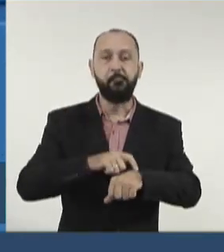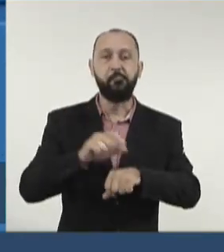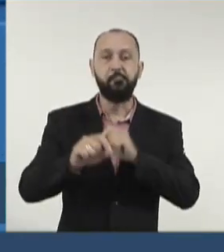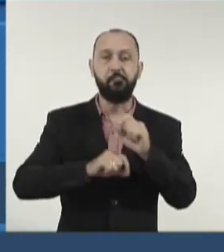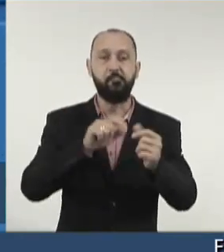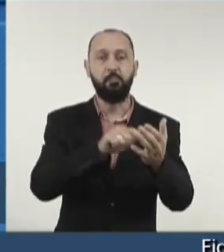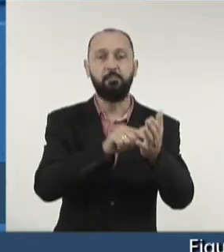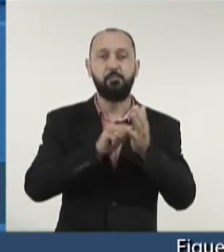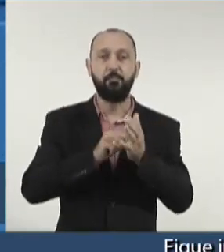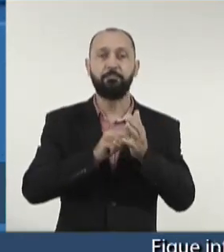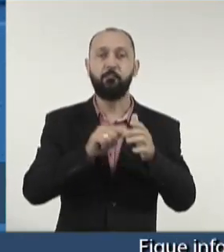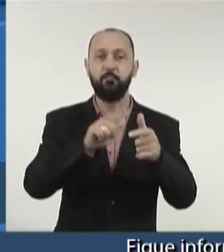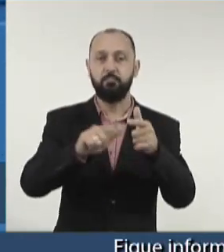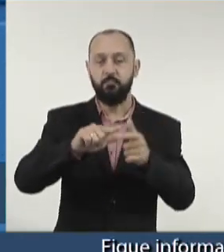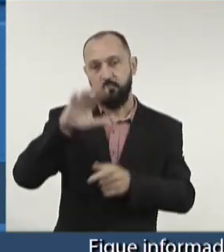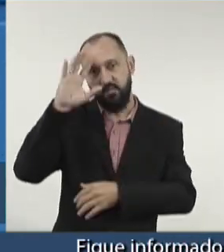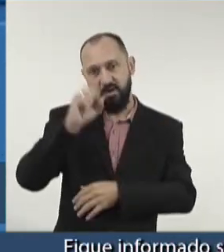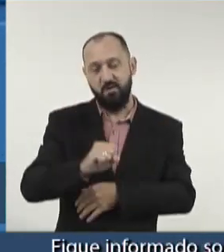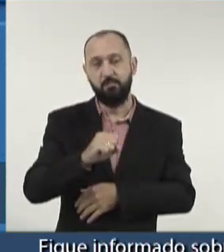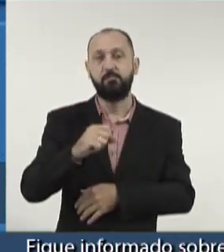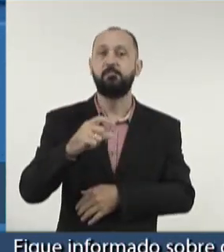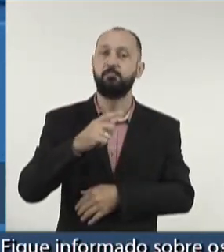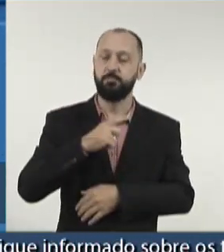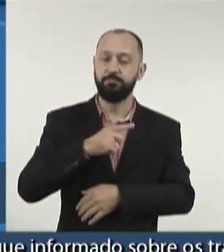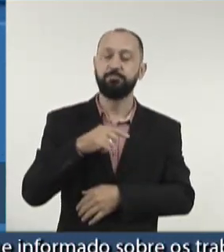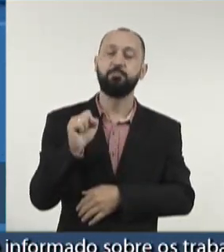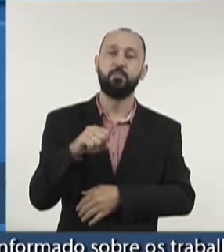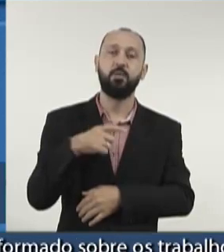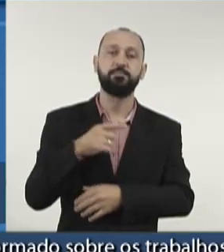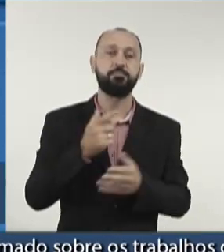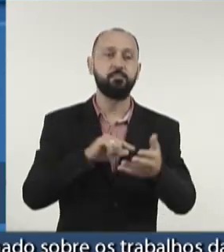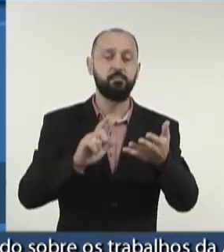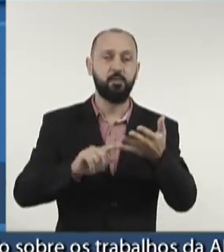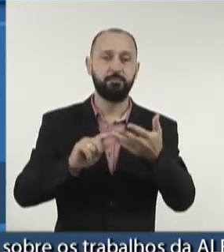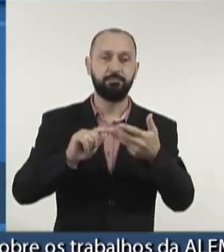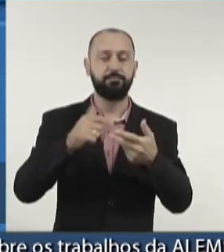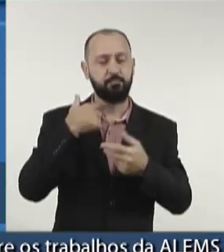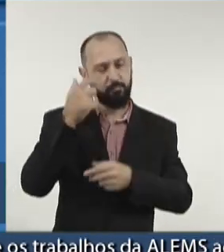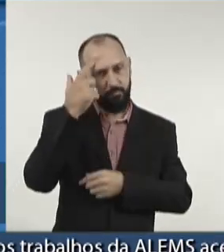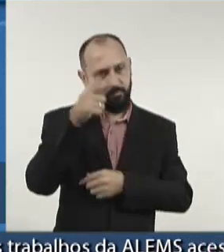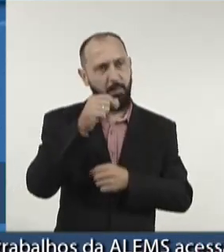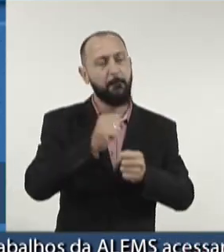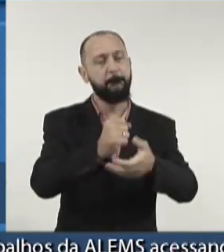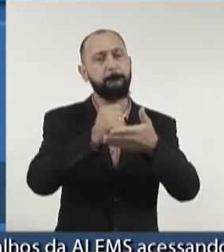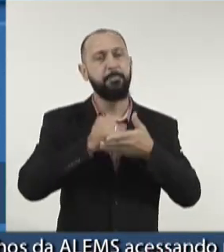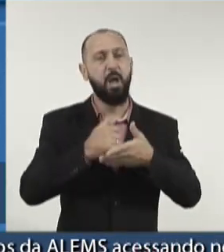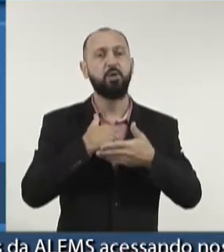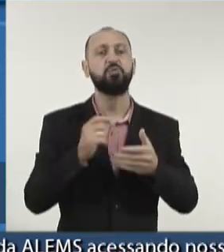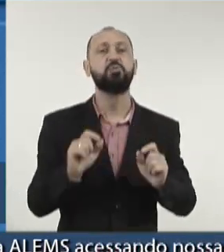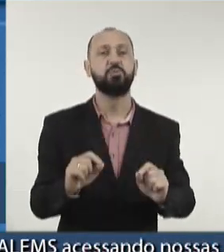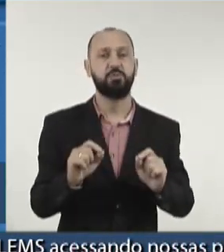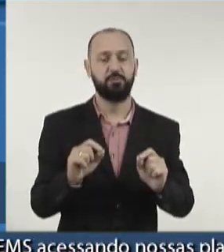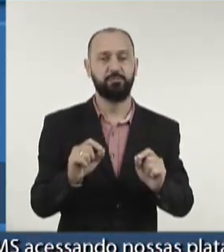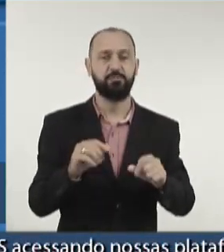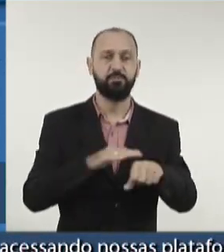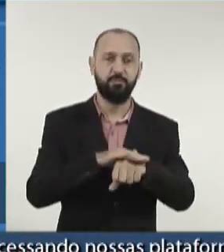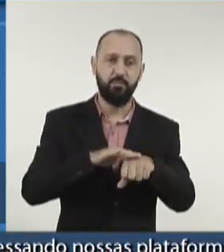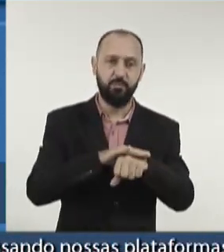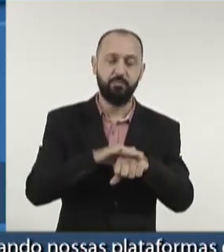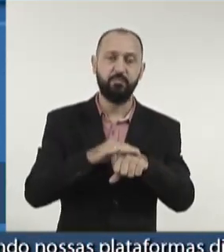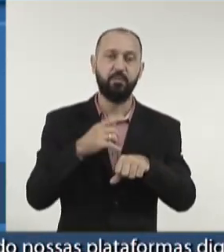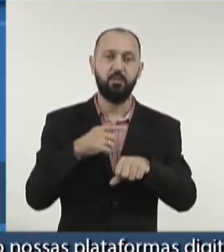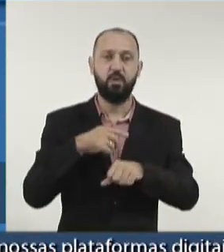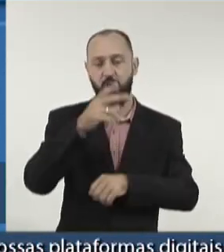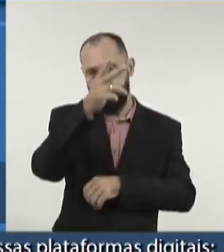e trazer soluções. Nós temos também uma outra coisa que aí eu acho que o senhor pode também colaborar, que é conversar com